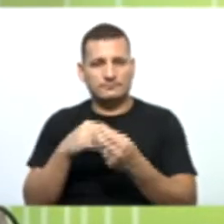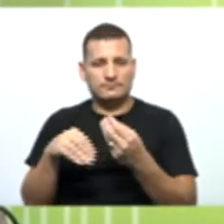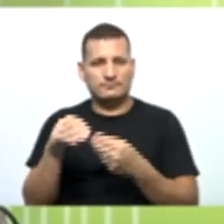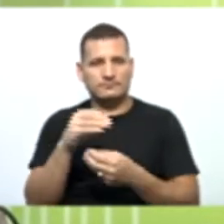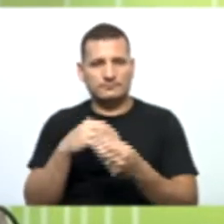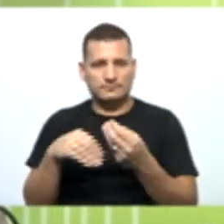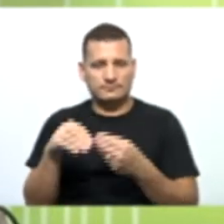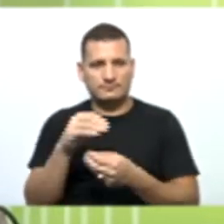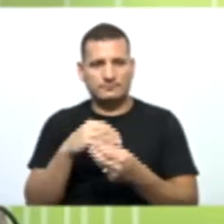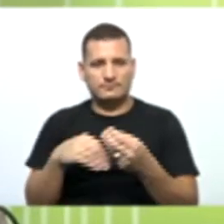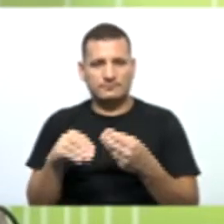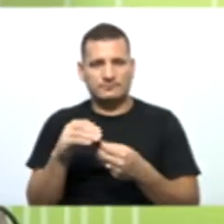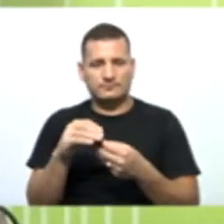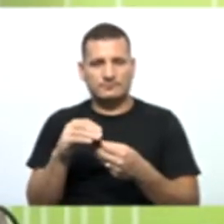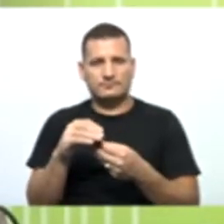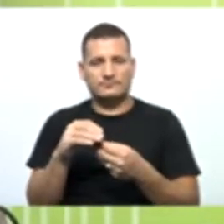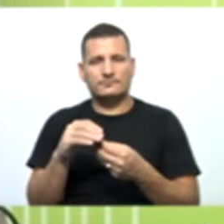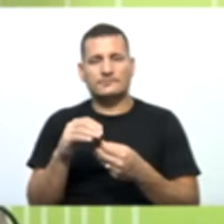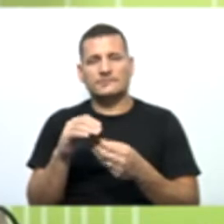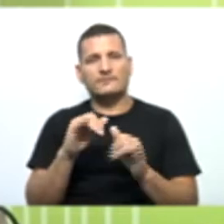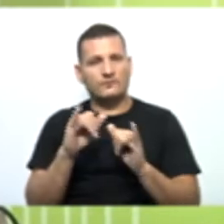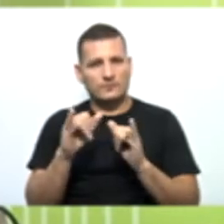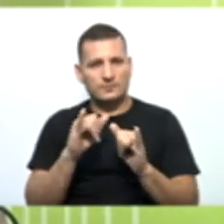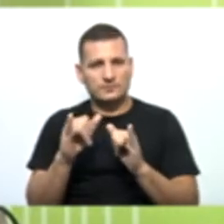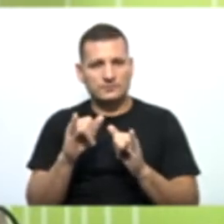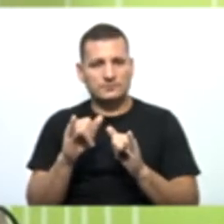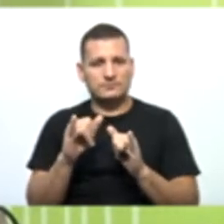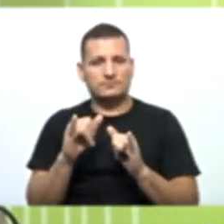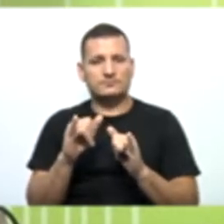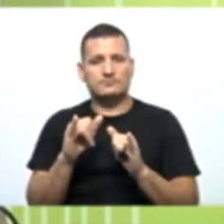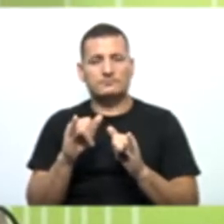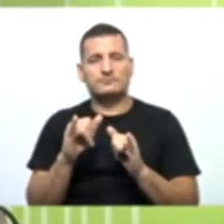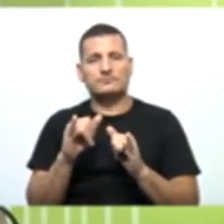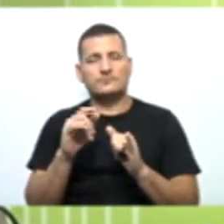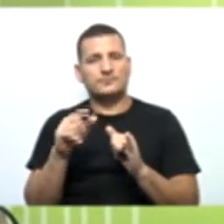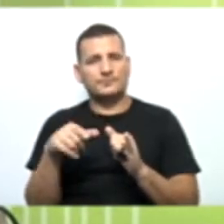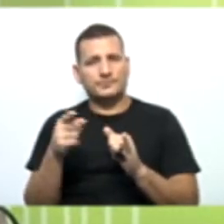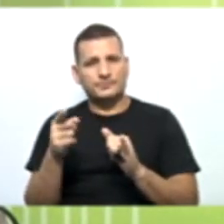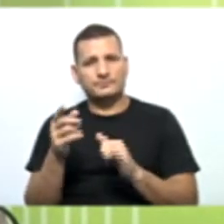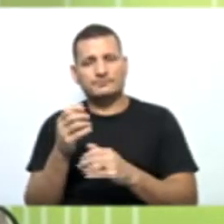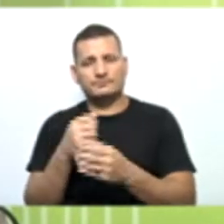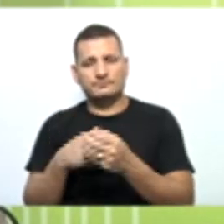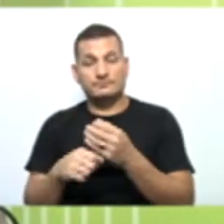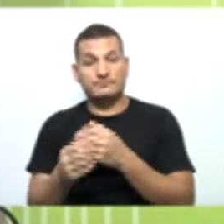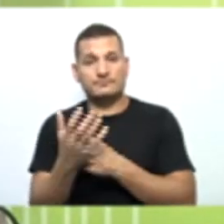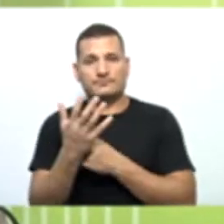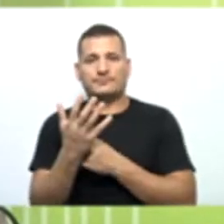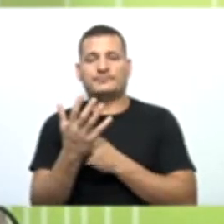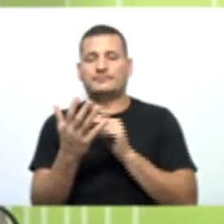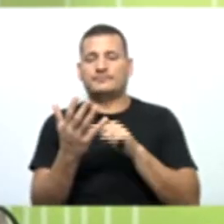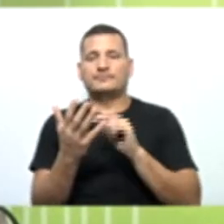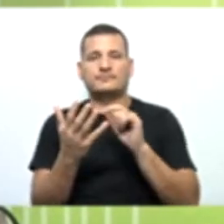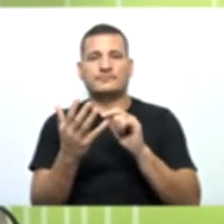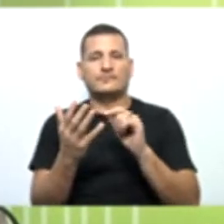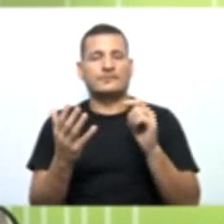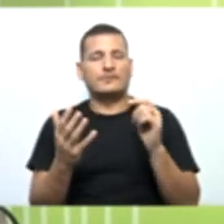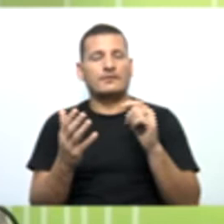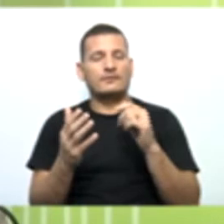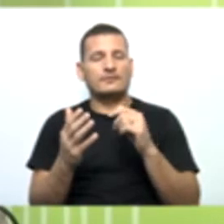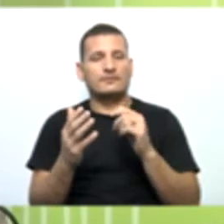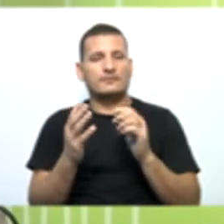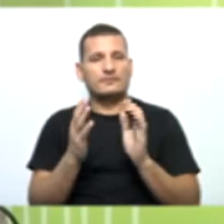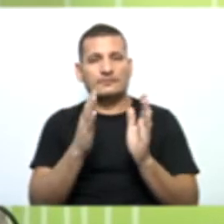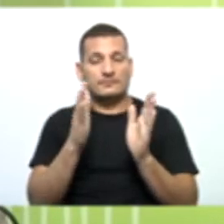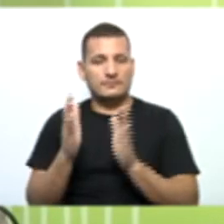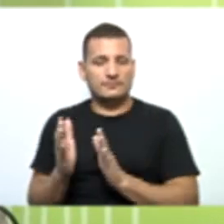transformado esses dados em informação, gera. O que está aparecendo aí para você numa tela nada mais é do que a última etapa